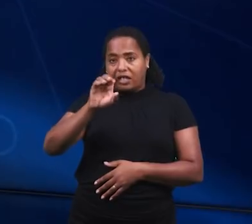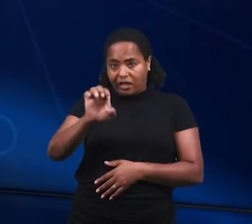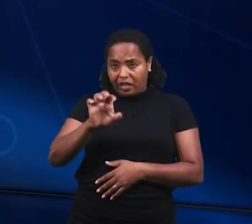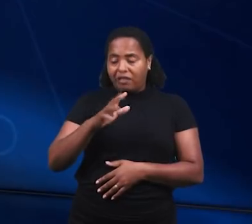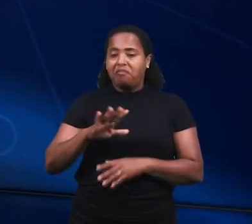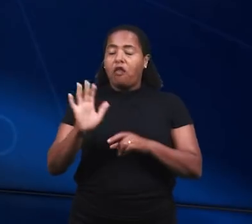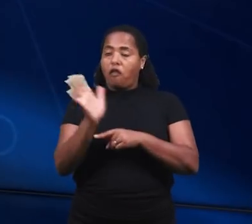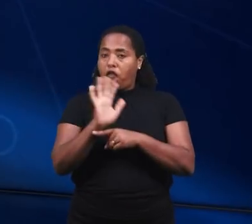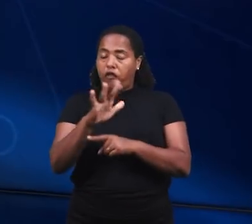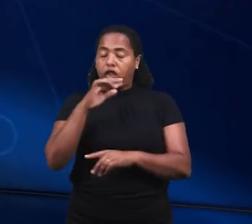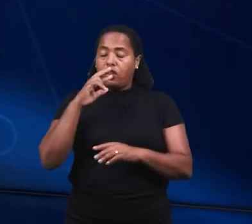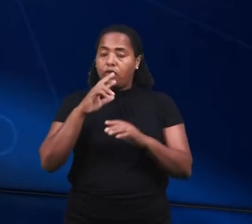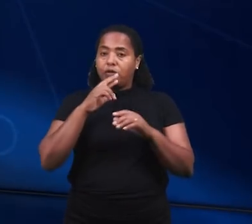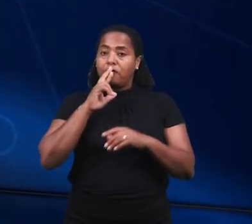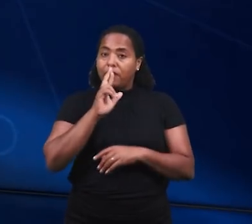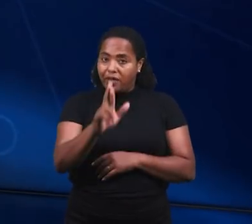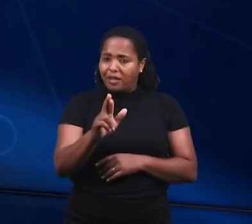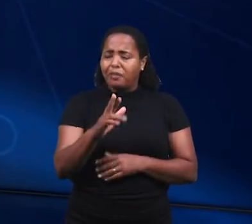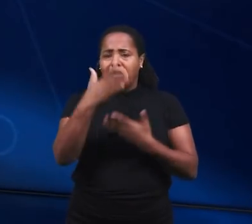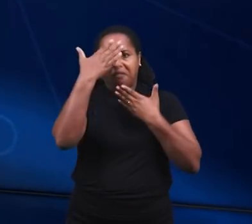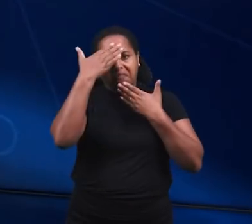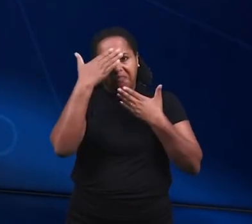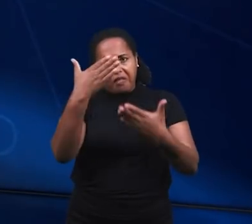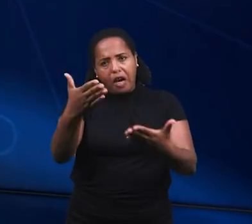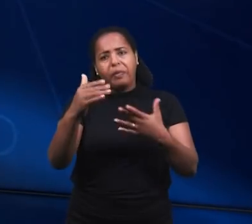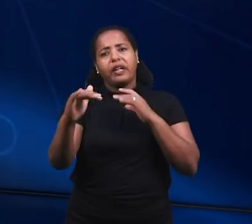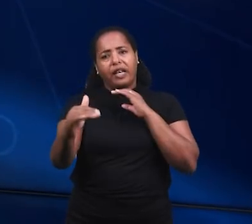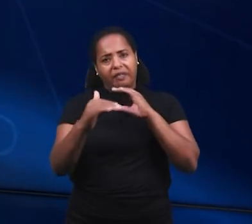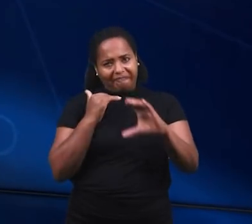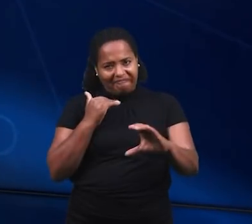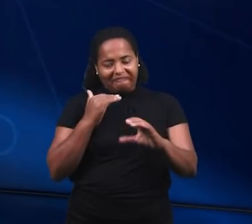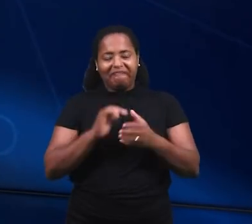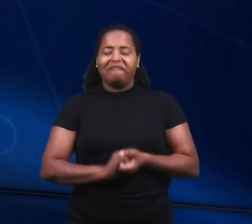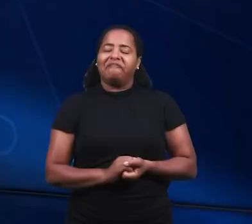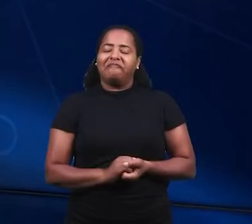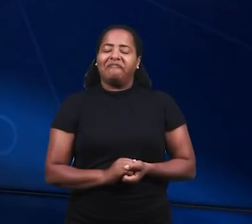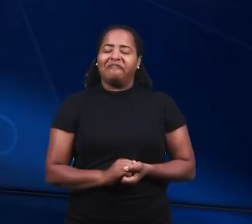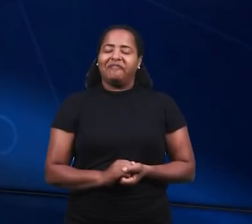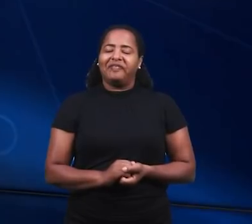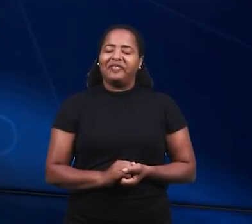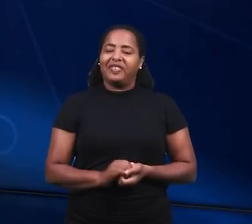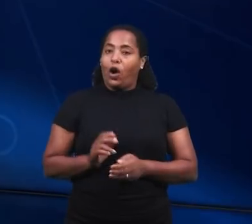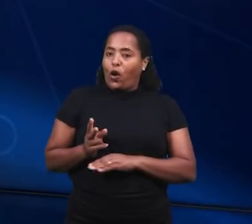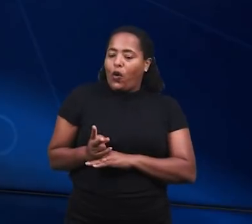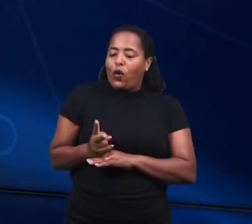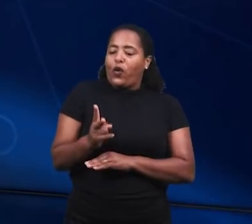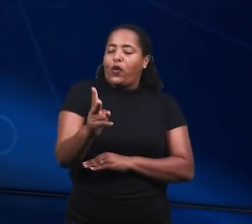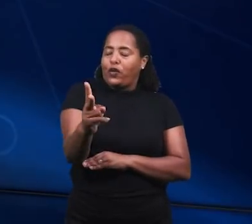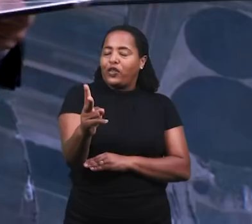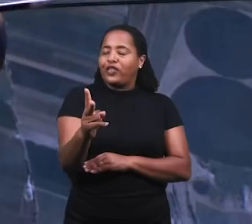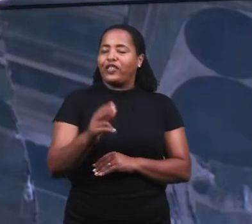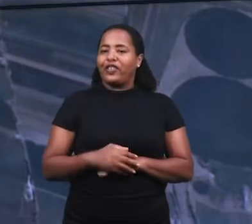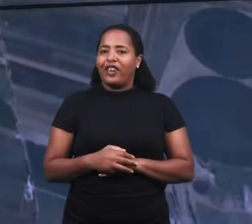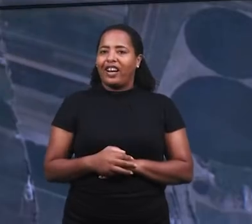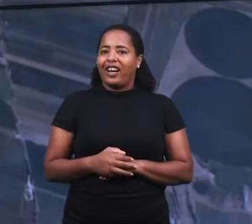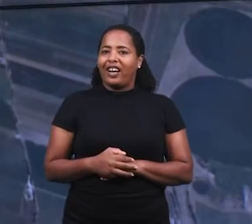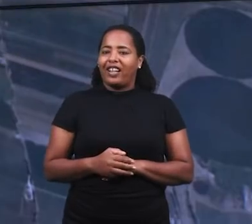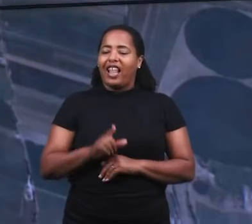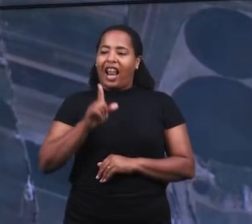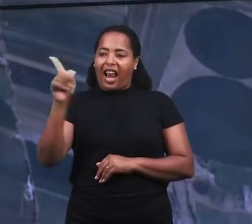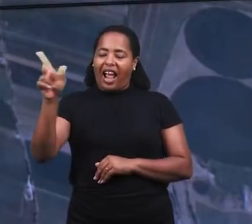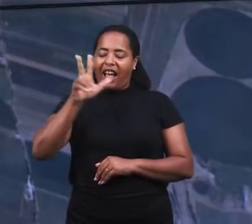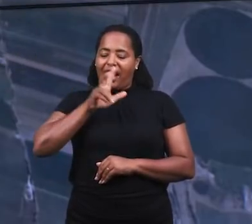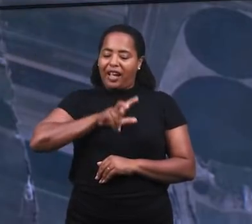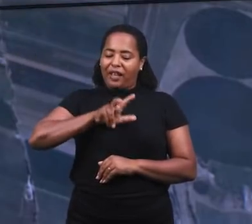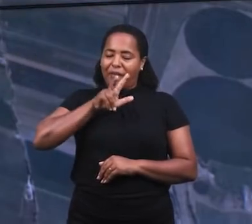enviado estes vídeos, o vídeo com a sua resposta hoje aqui. Muito obrigado pela sua participação. Muito bem,